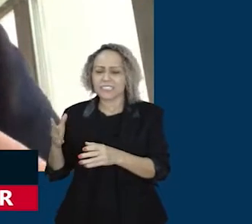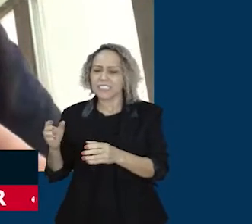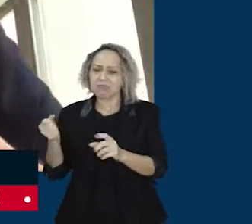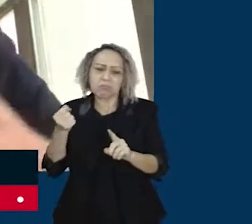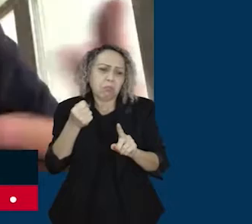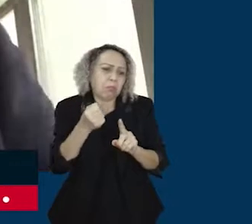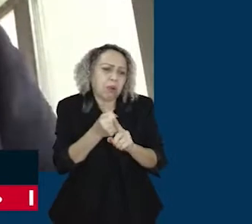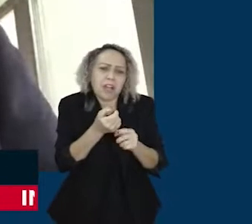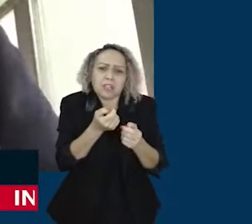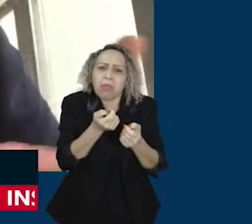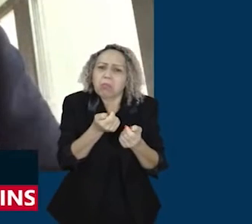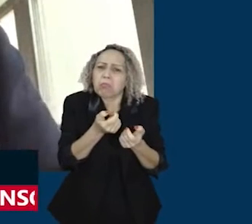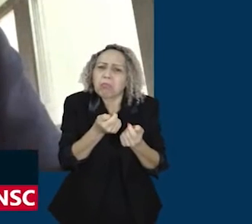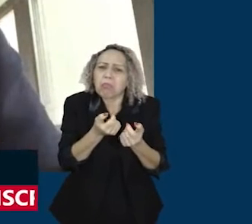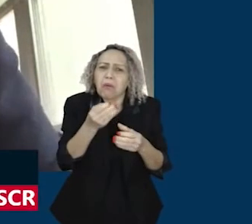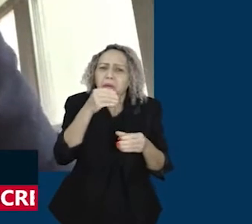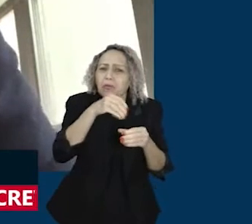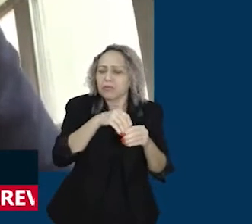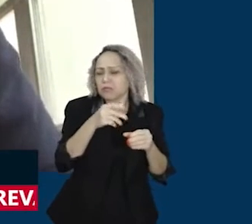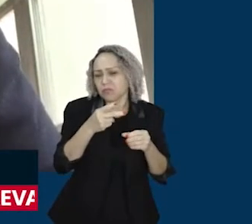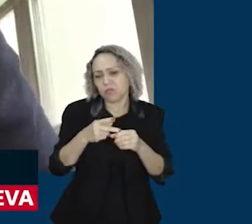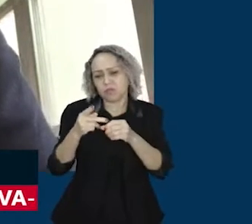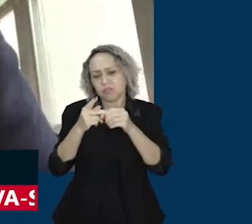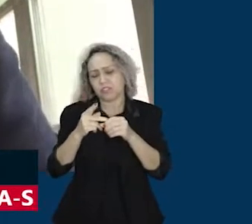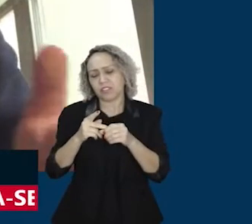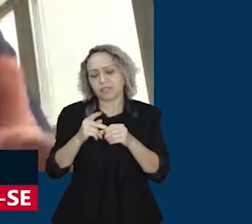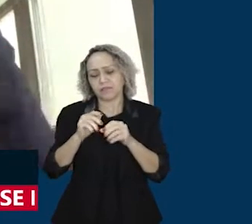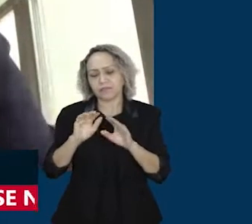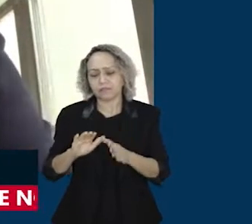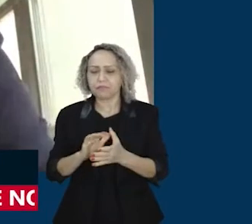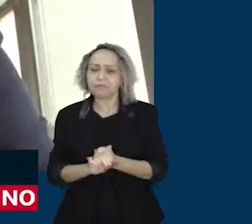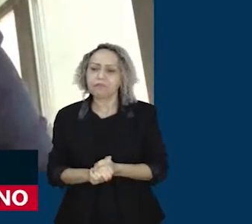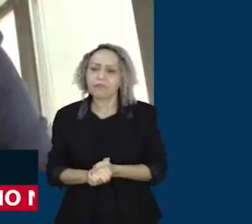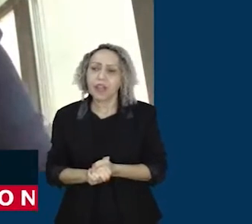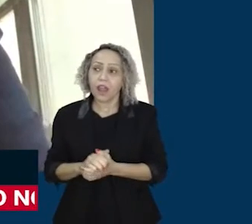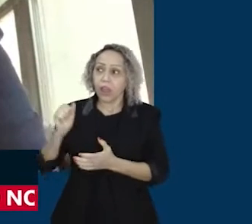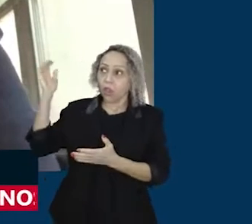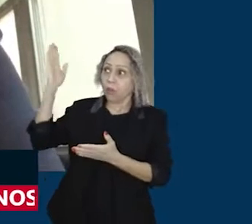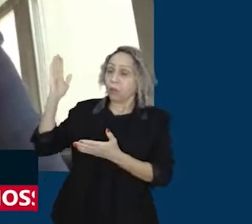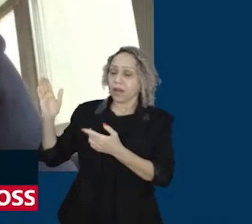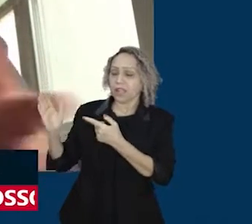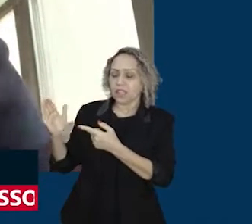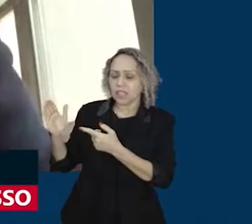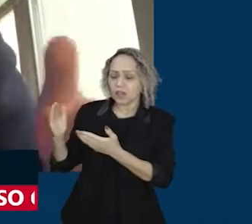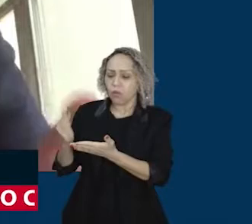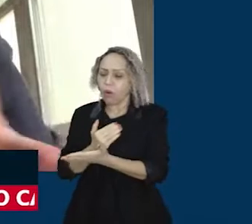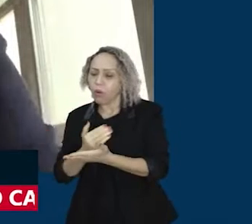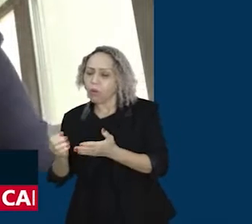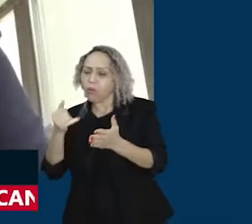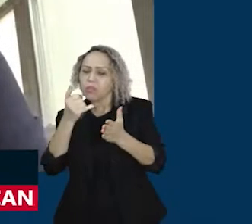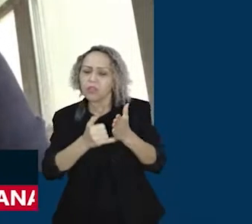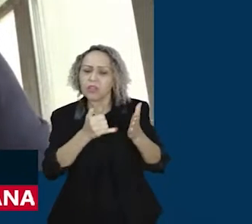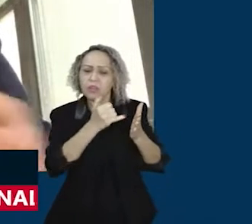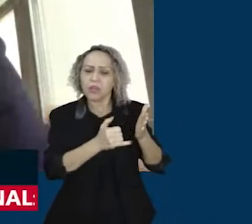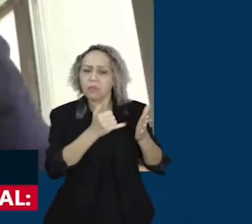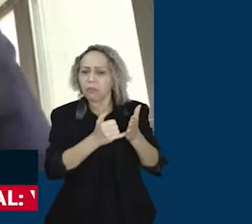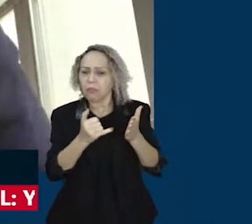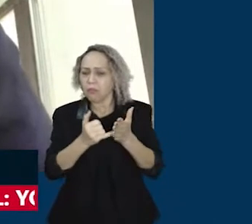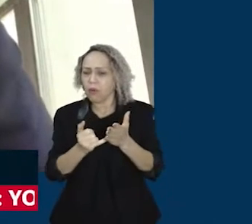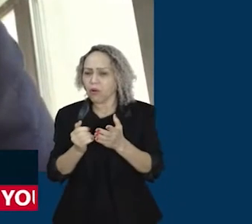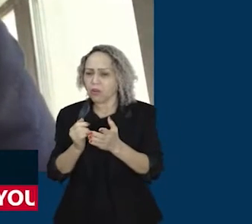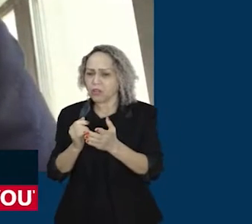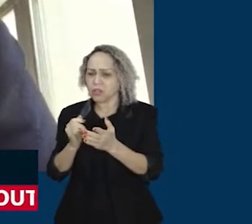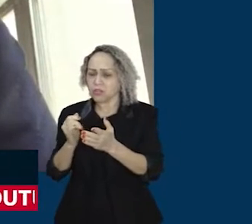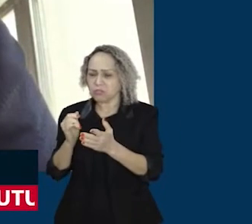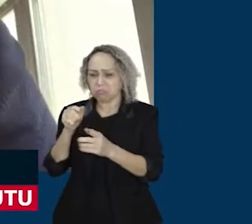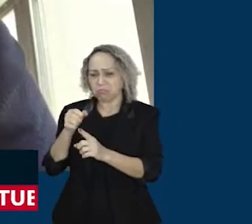democrático do Brasil. É assim que funciona o Brasil. Há impostos que incidem em determinadas áreas que vão para o estado e outros que incidem em determinadas